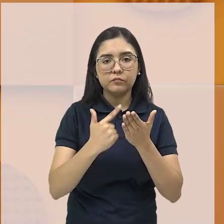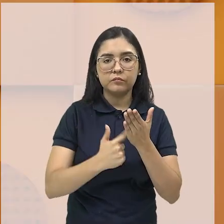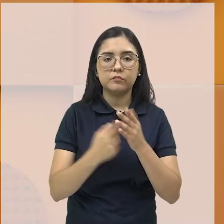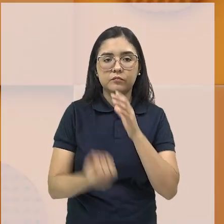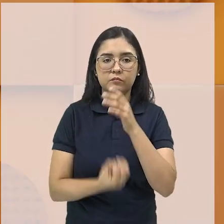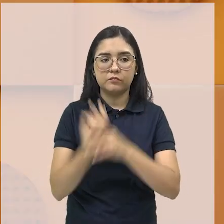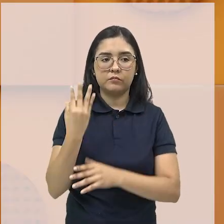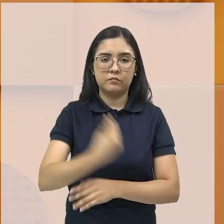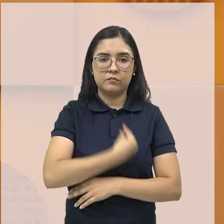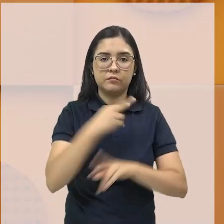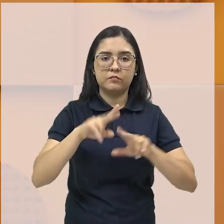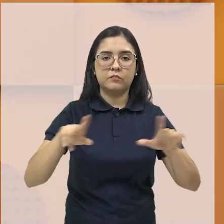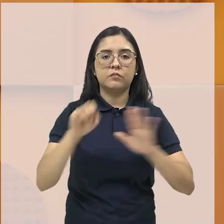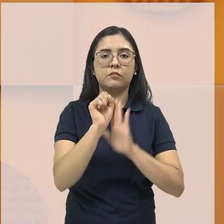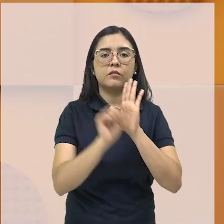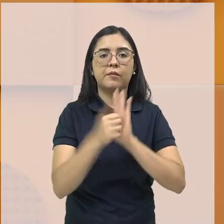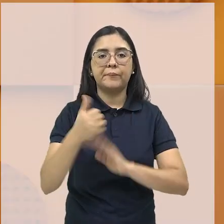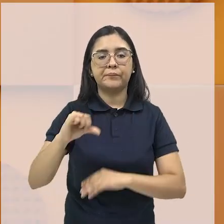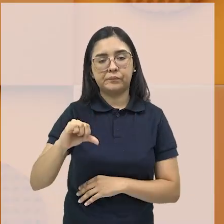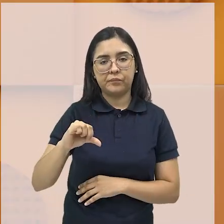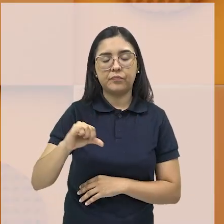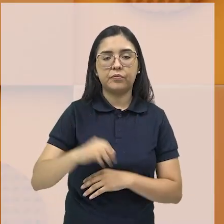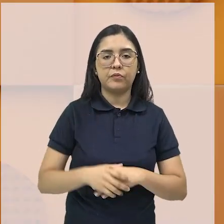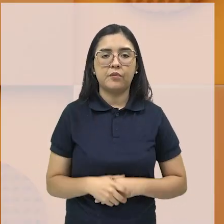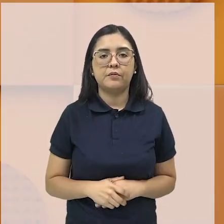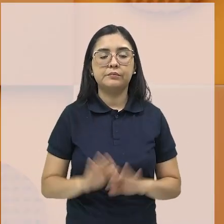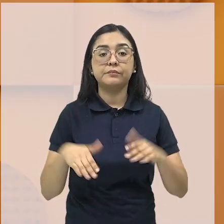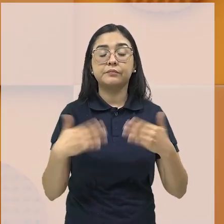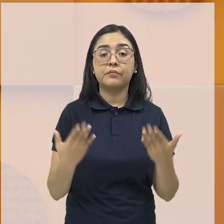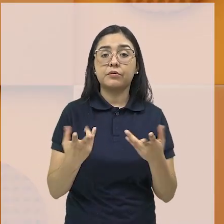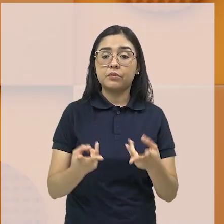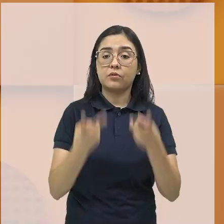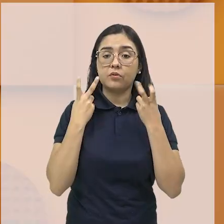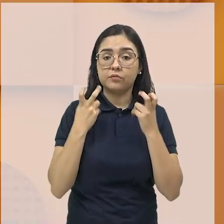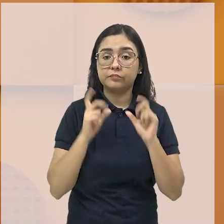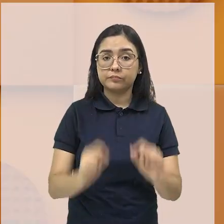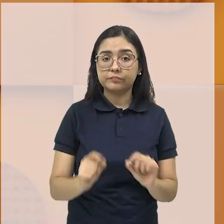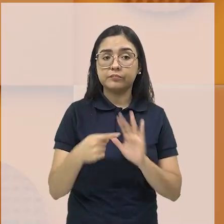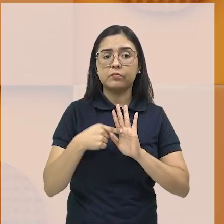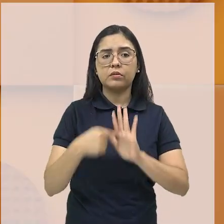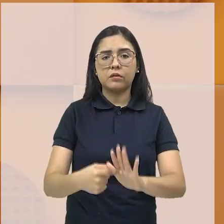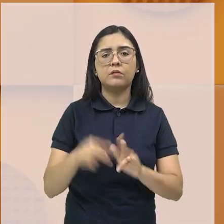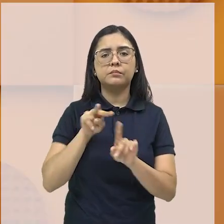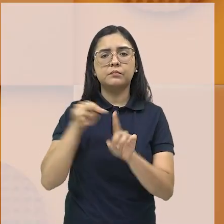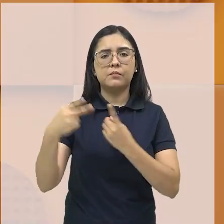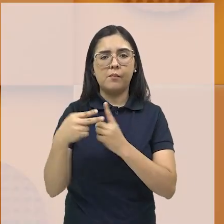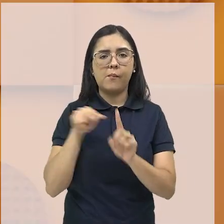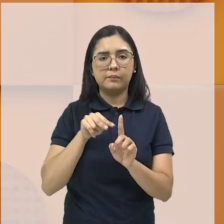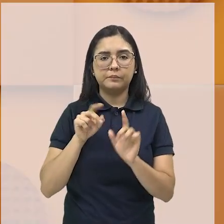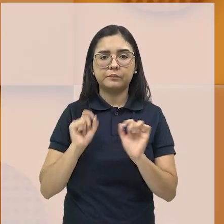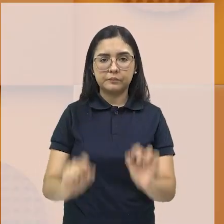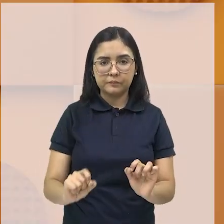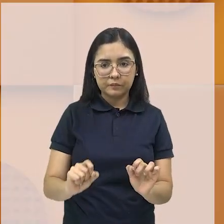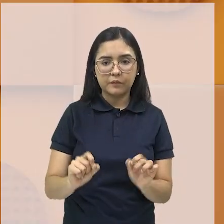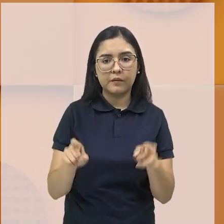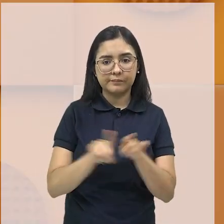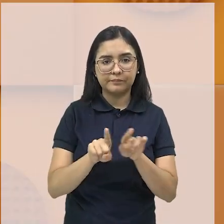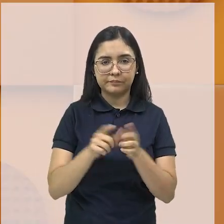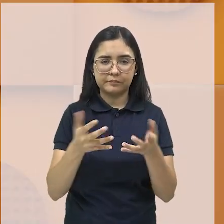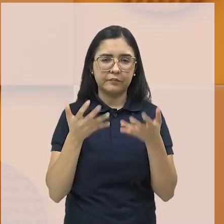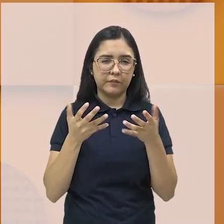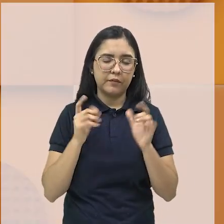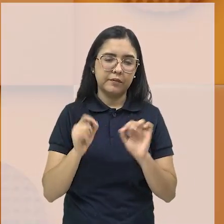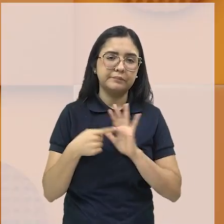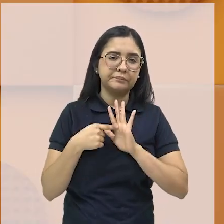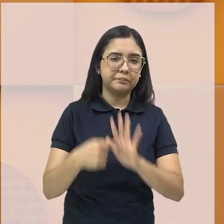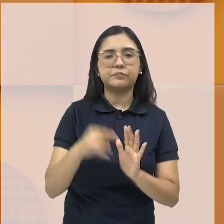né, da metade do século XIX. Então, percebam que ele traz essa perspectiva. Inclusive, eu gostaria até de dar